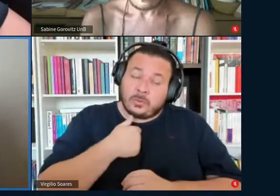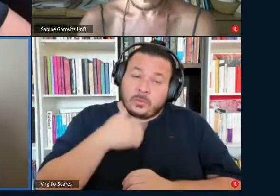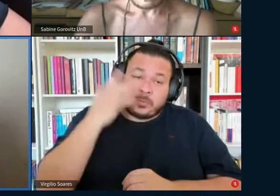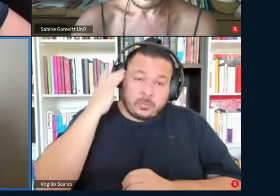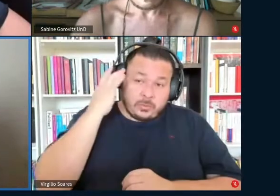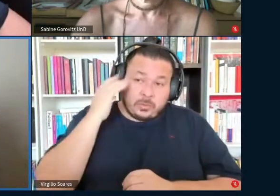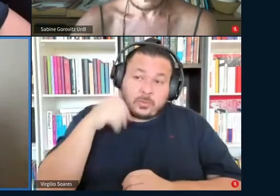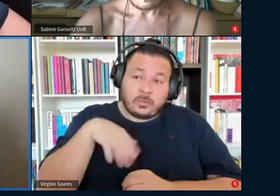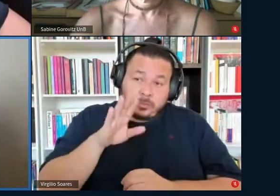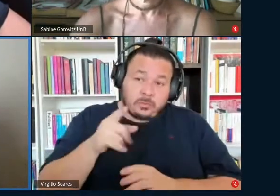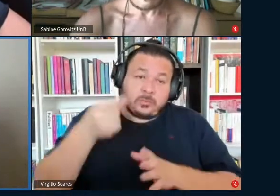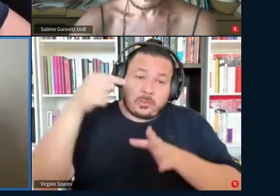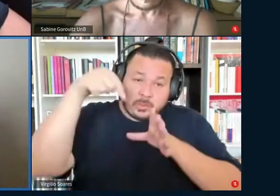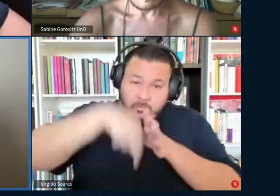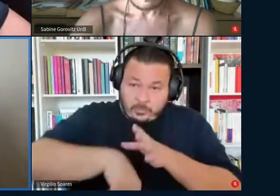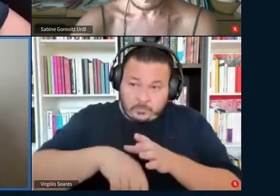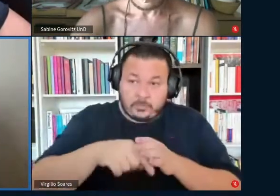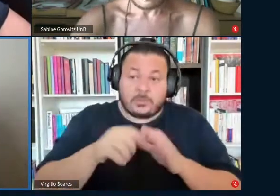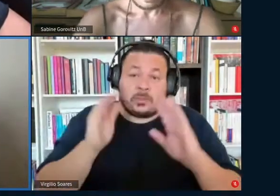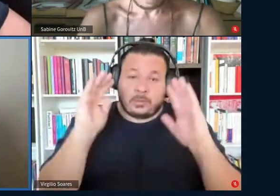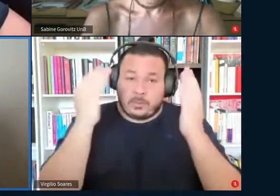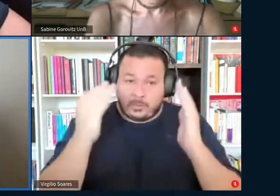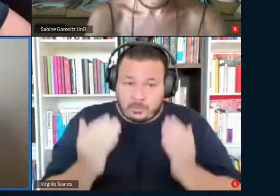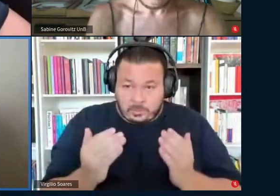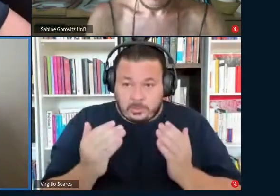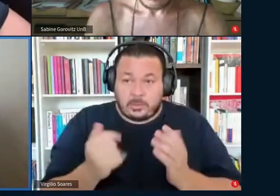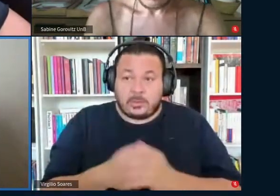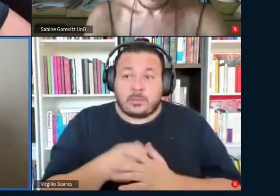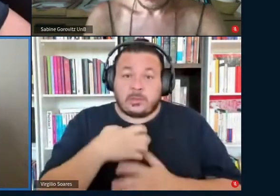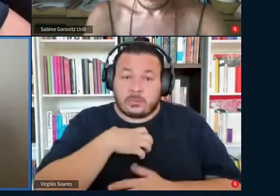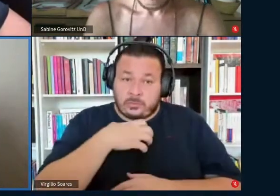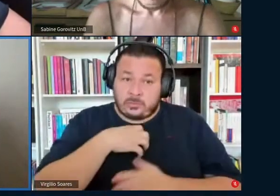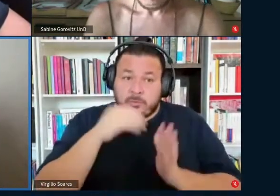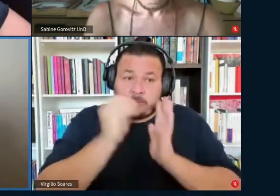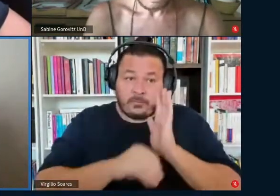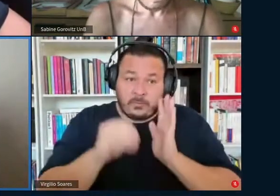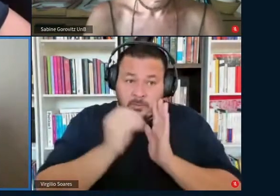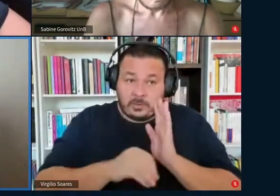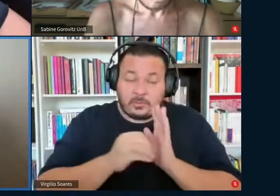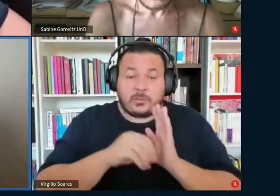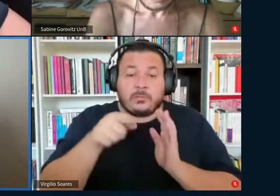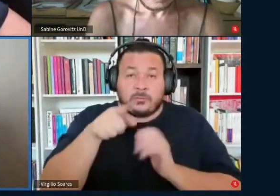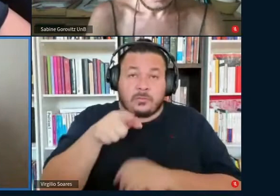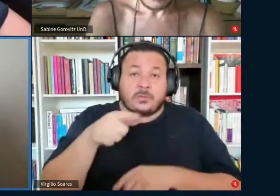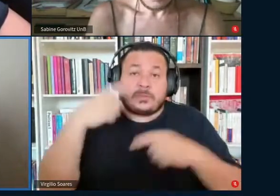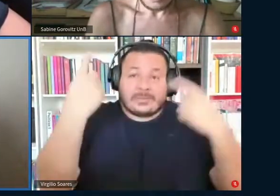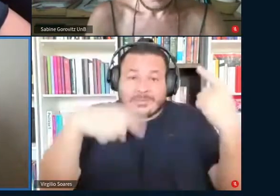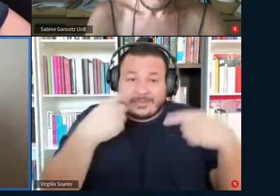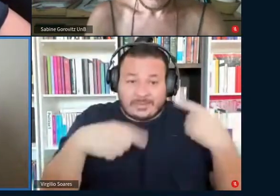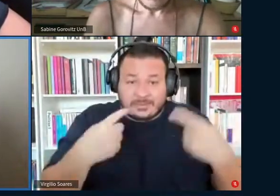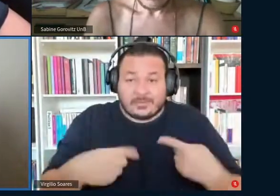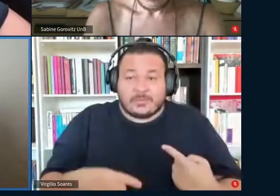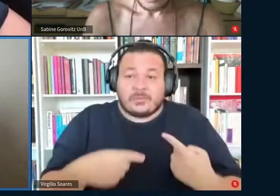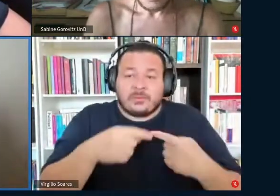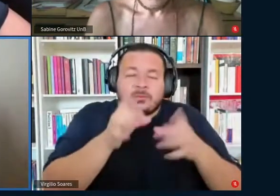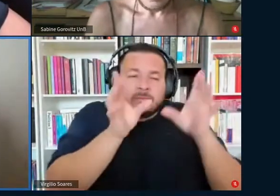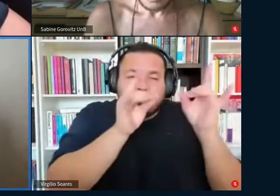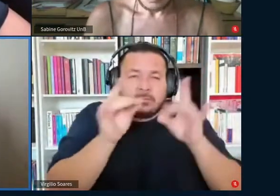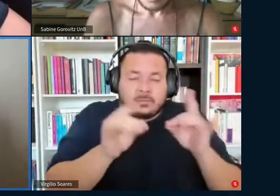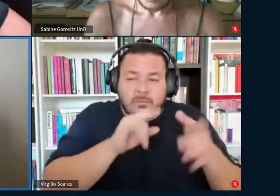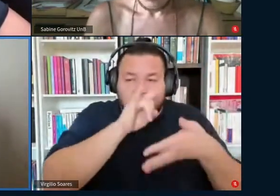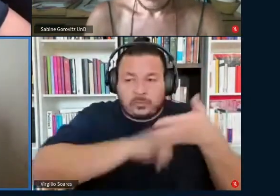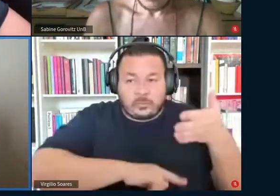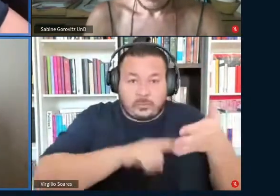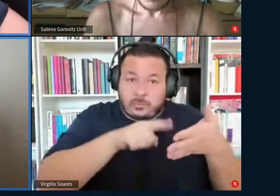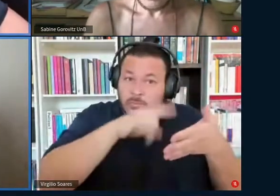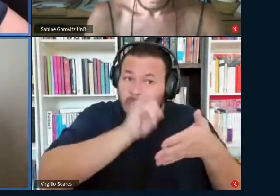mais aprofundada a análise. Eu senti mais falta de você discutir elementos desses documentos. São